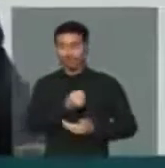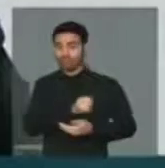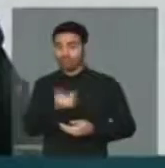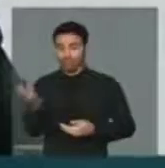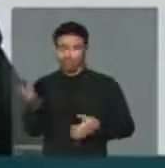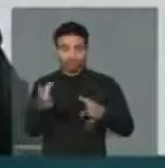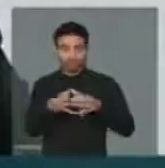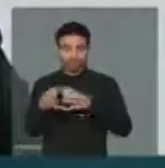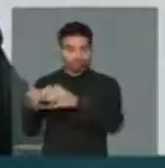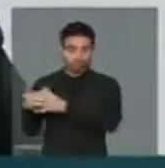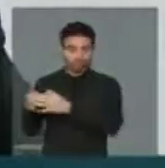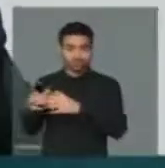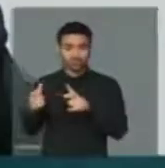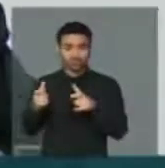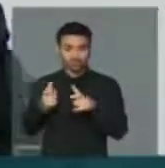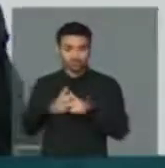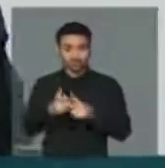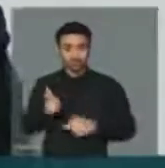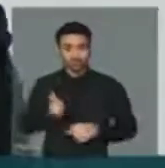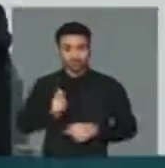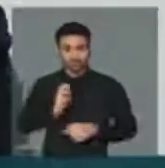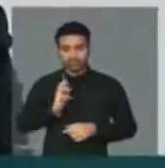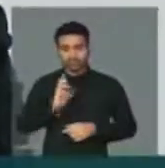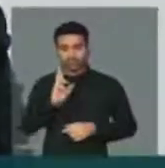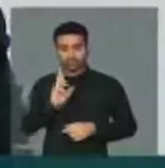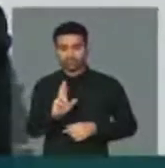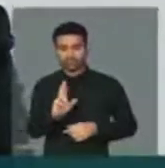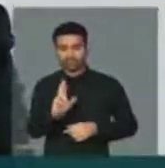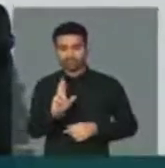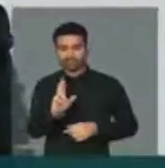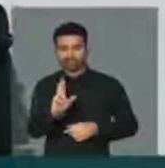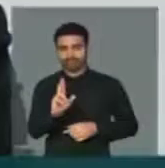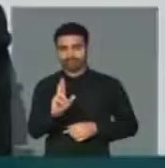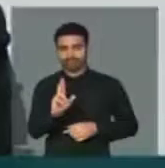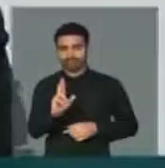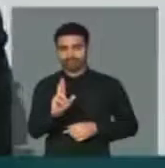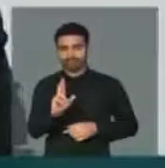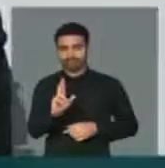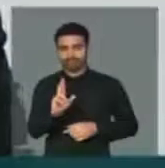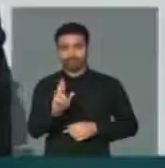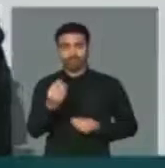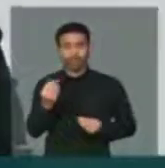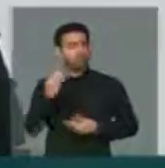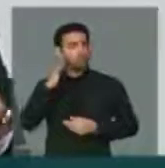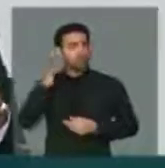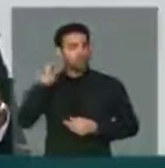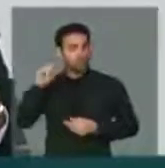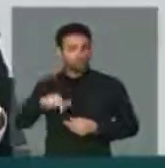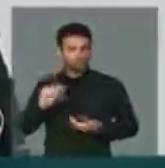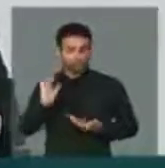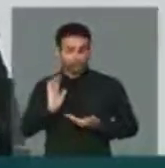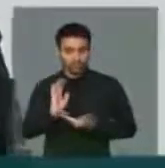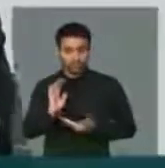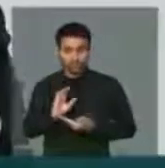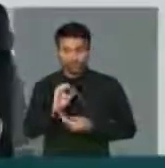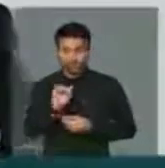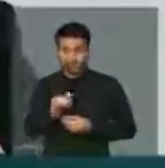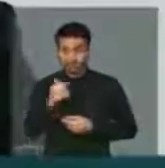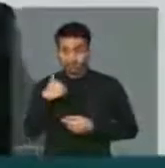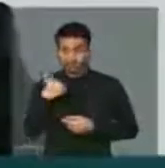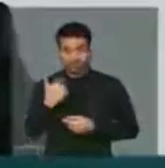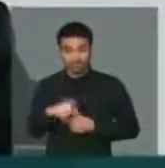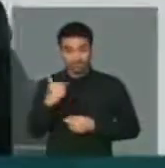são representados. E seria terrível imaginar esse parlamento sem